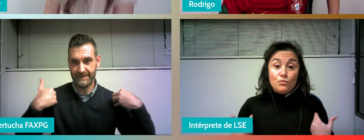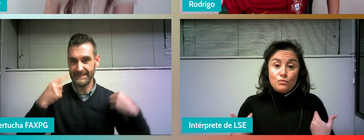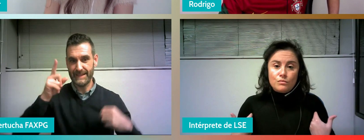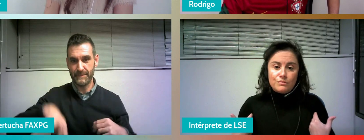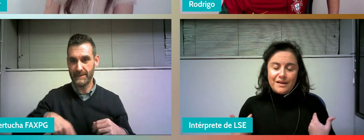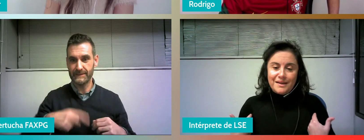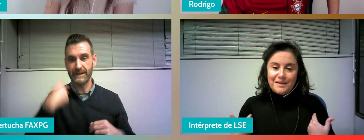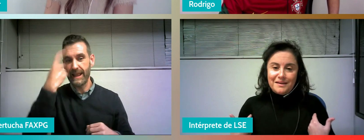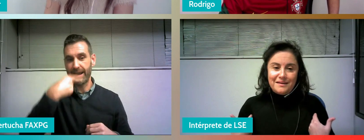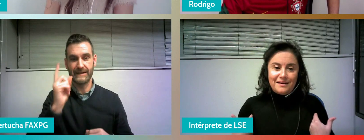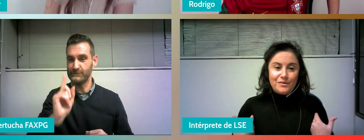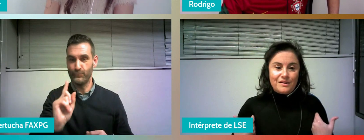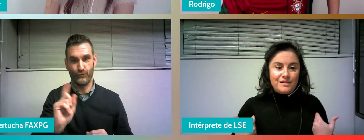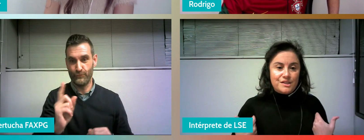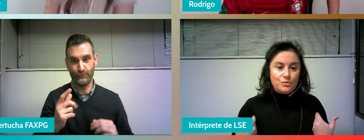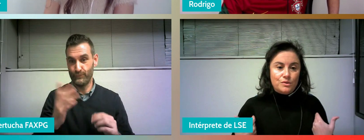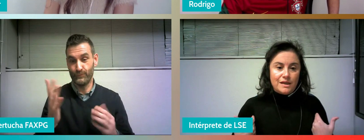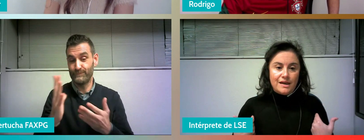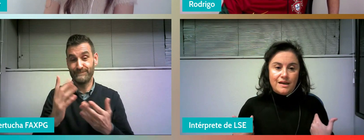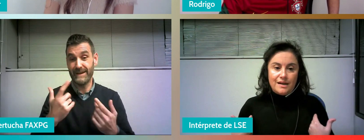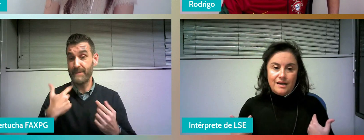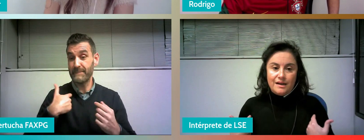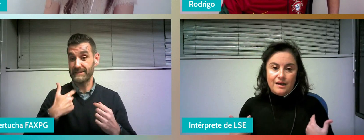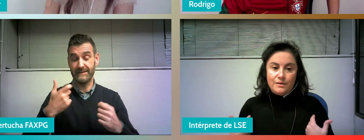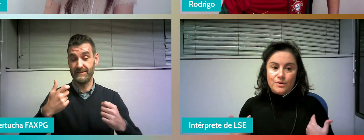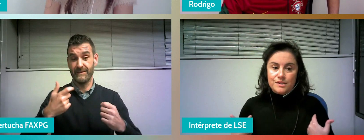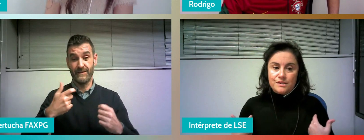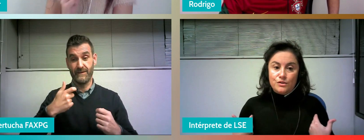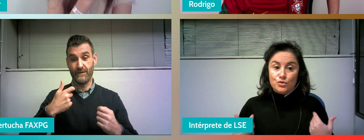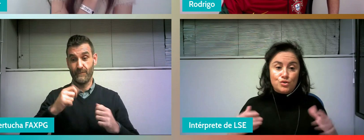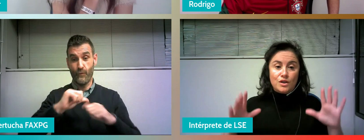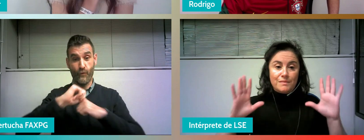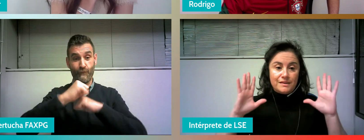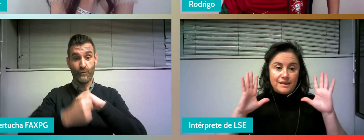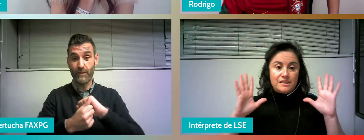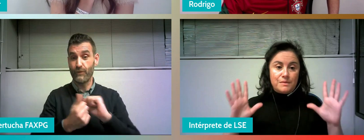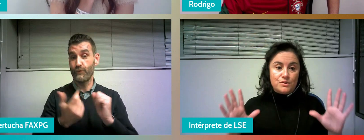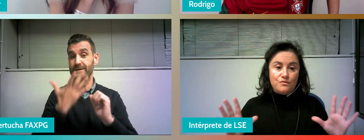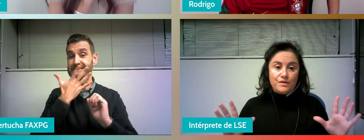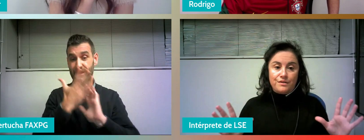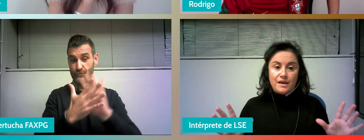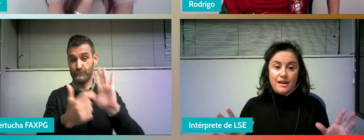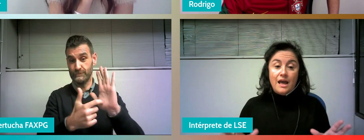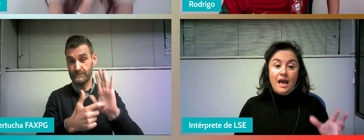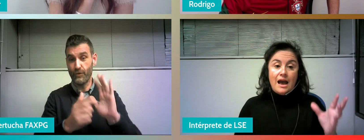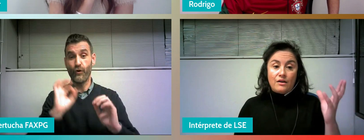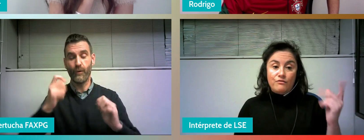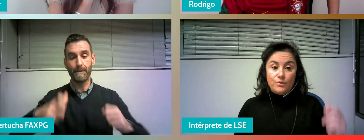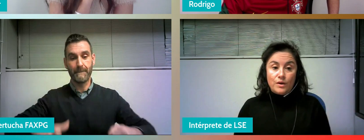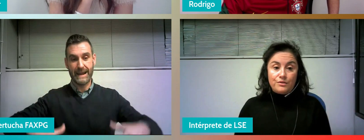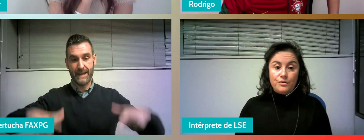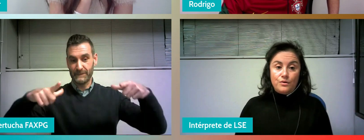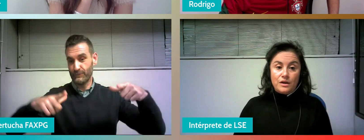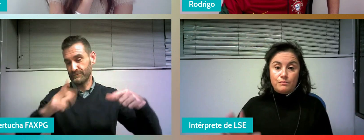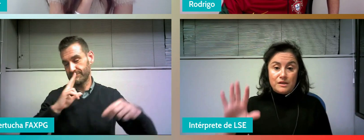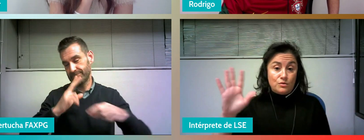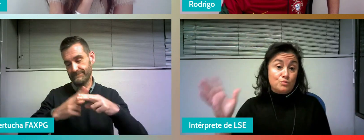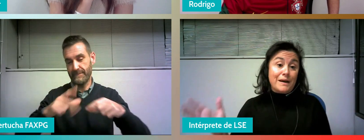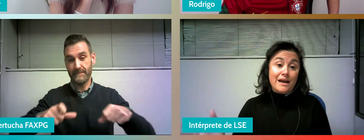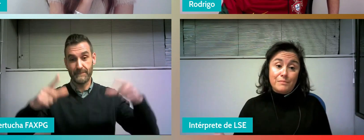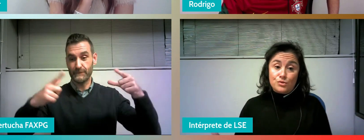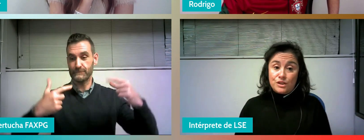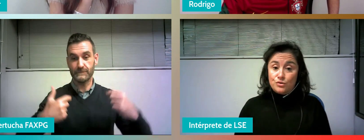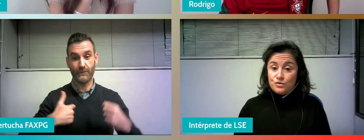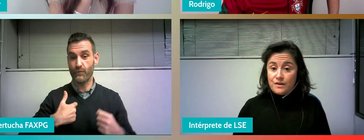en un, a hora de executar a lingua de signos. Non solamente a expresión facial, a configuración,